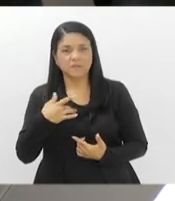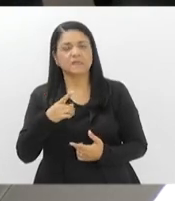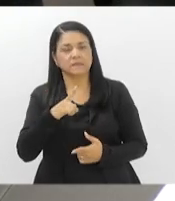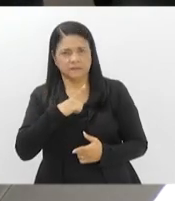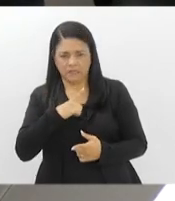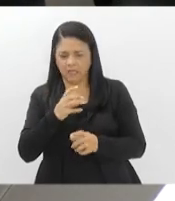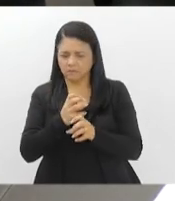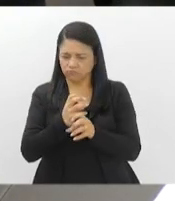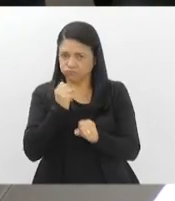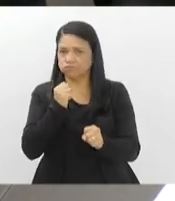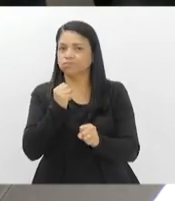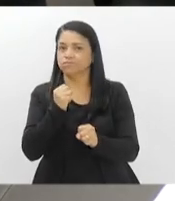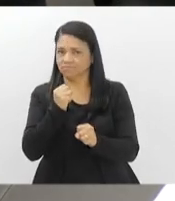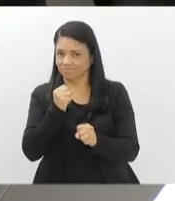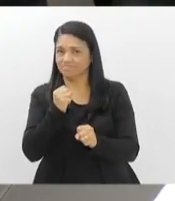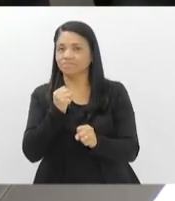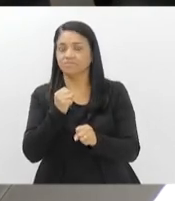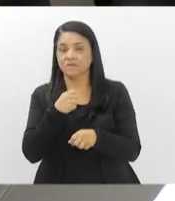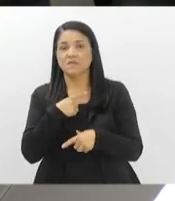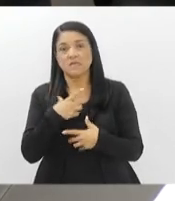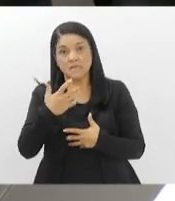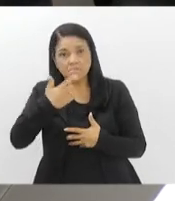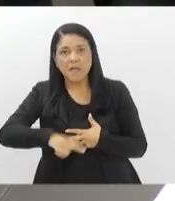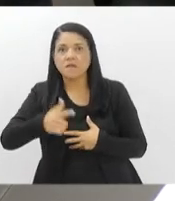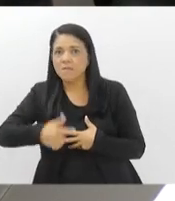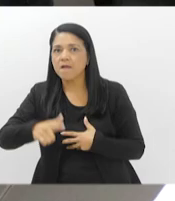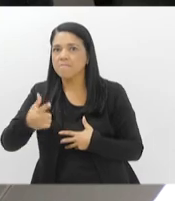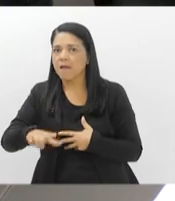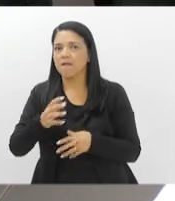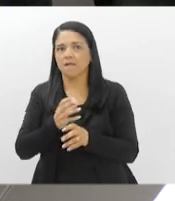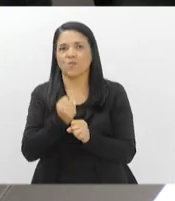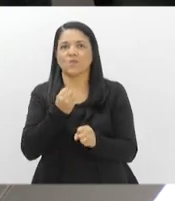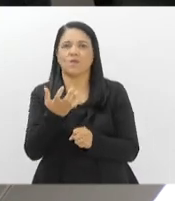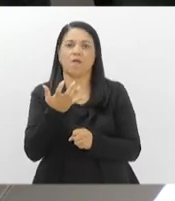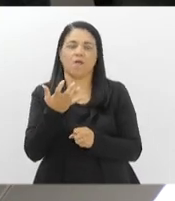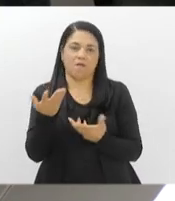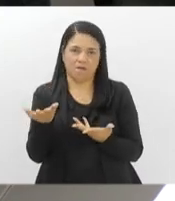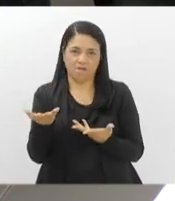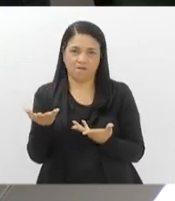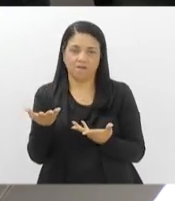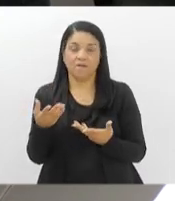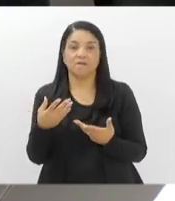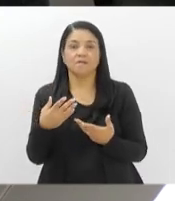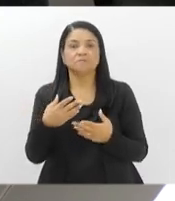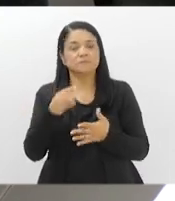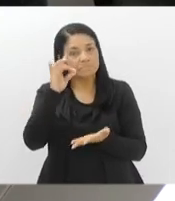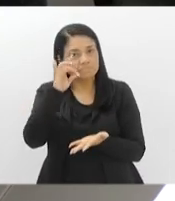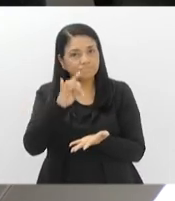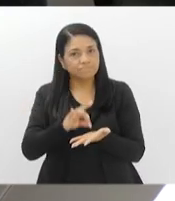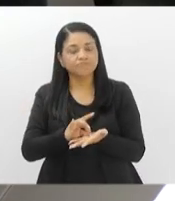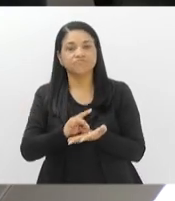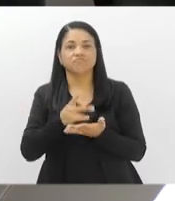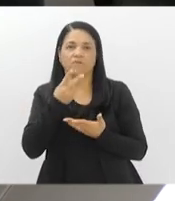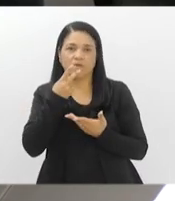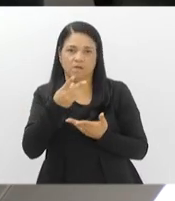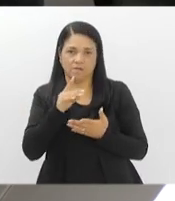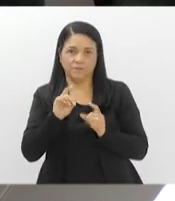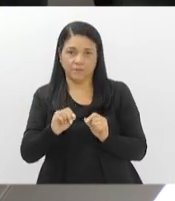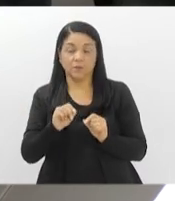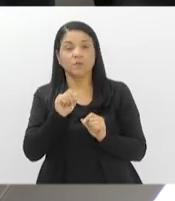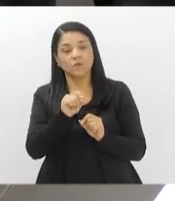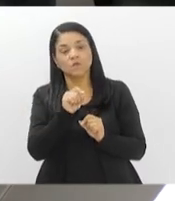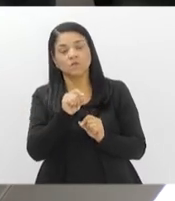grande e eles querem cada vez ter mais lucro eu não tenho então a gente tem que ser bem realista que eles também como você